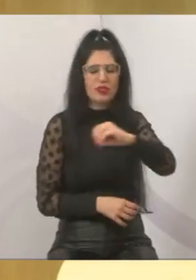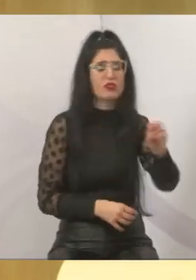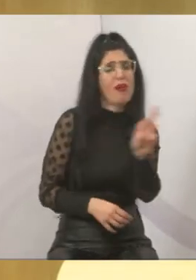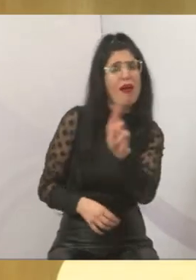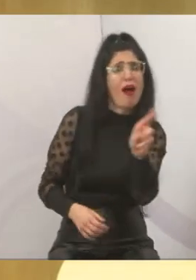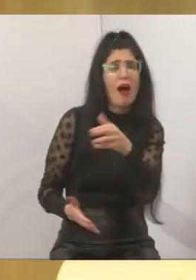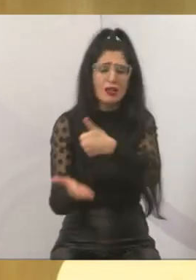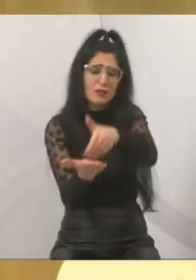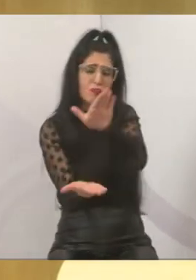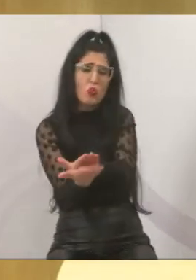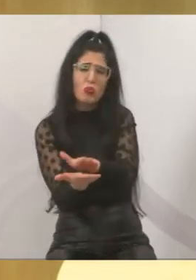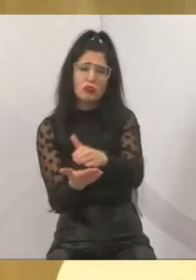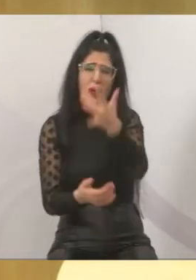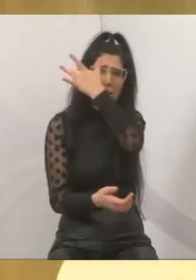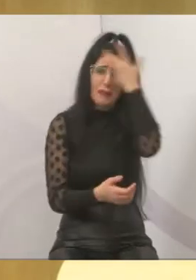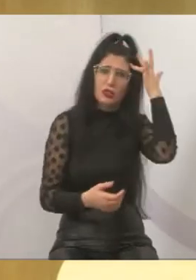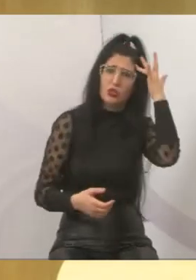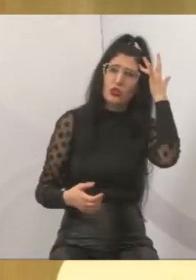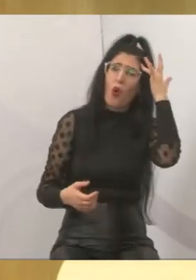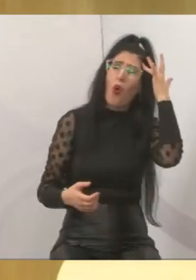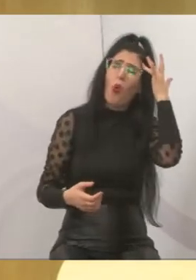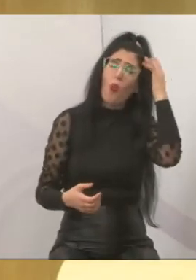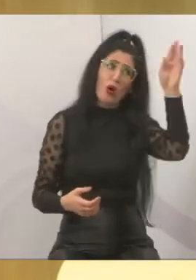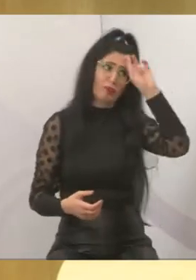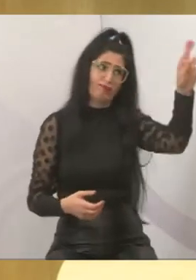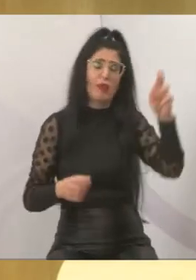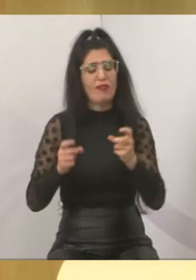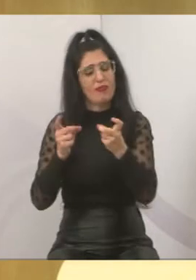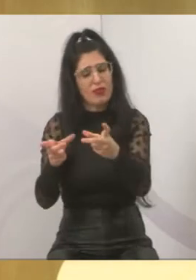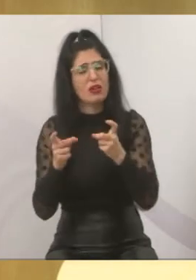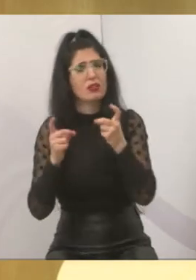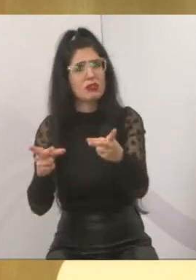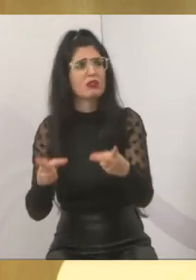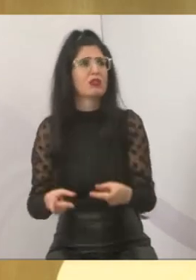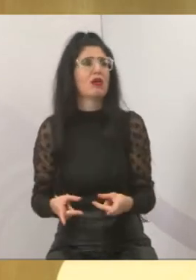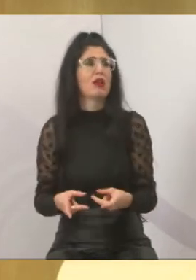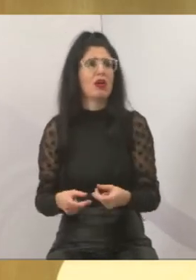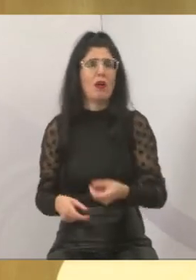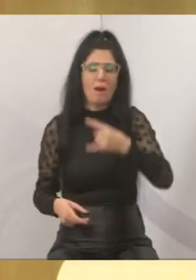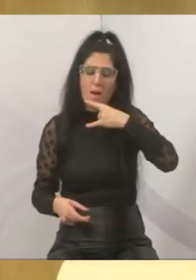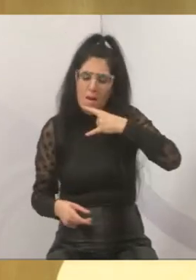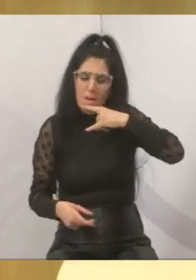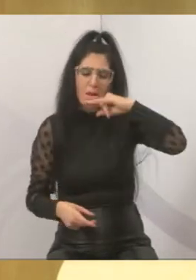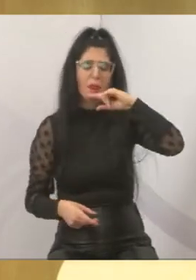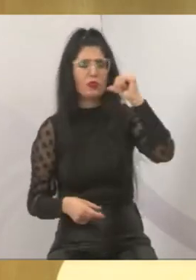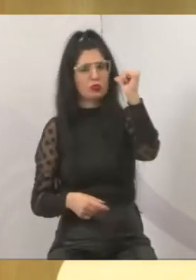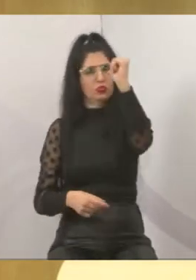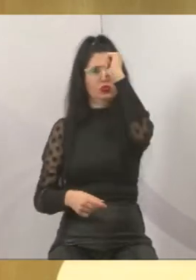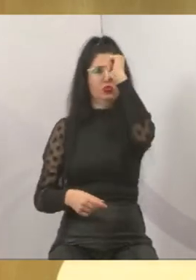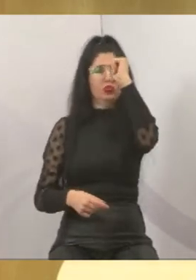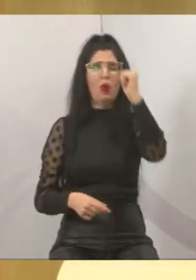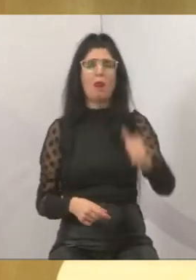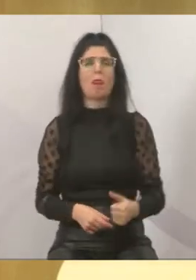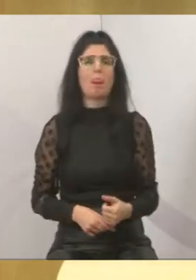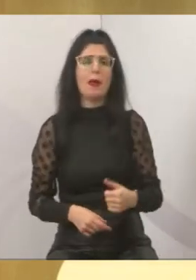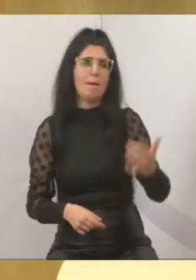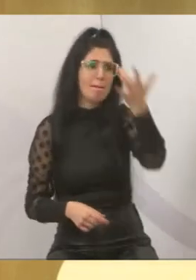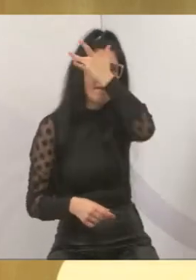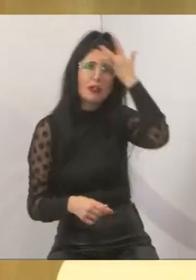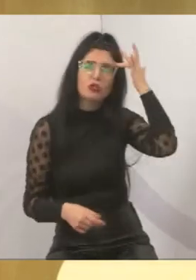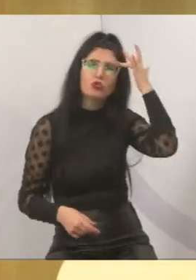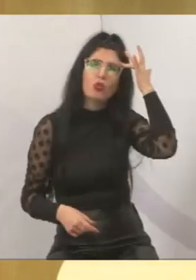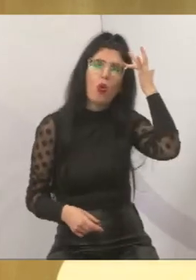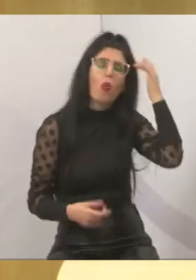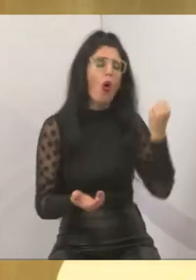dobra com a residência e o estabelecimento pode ter o alvará cassado. Falando em